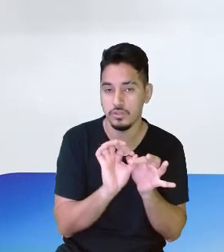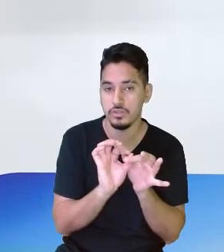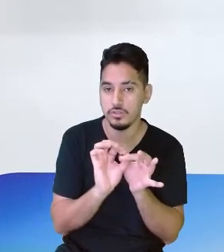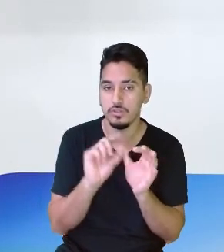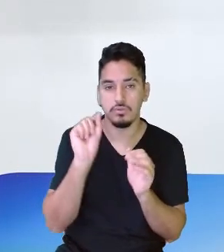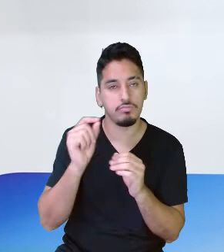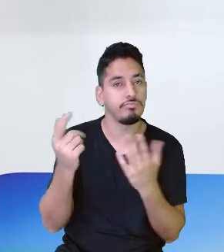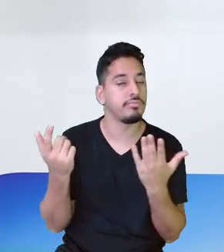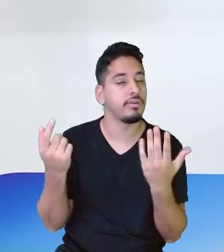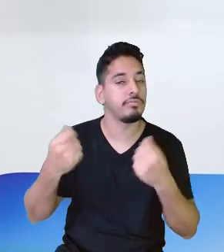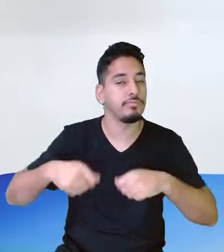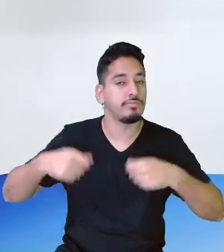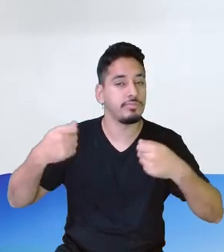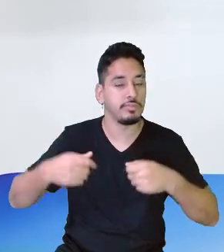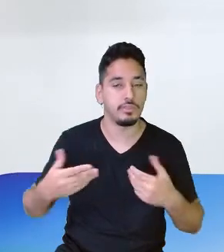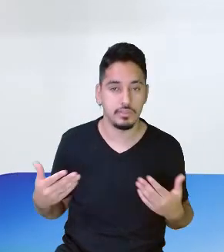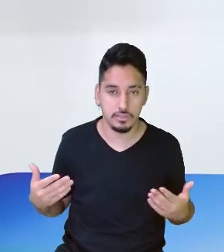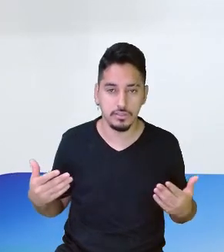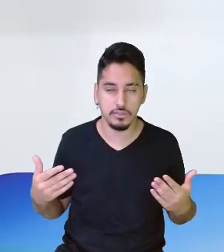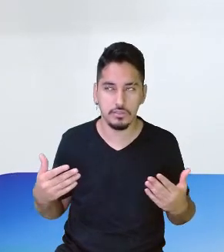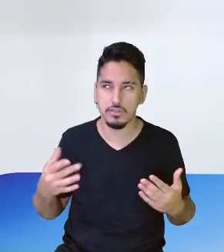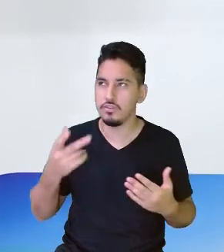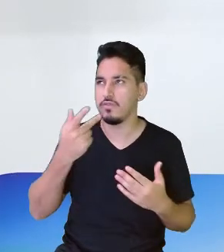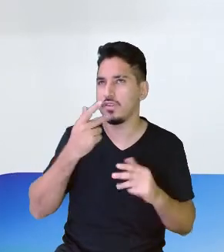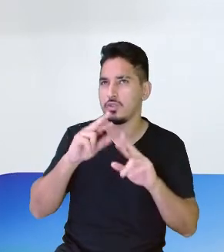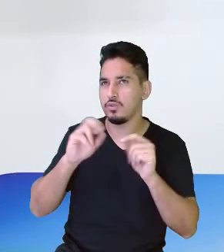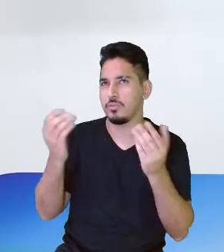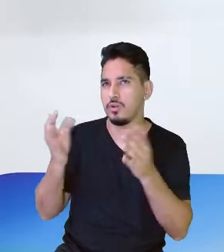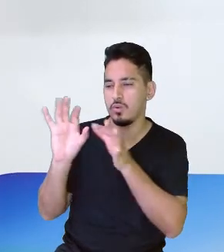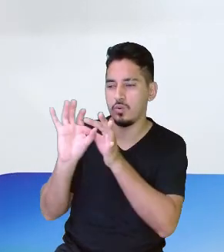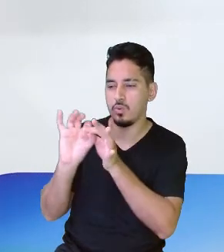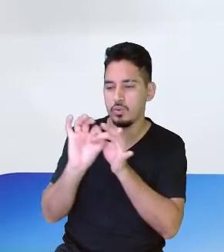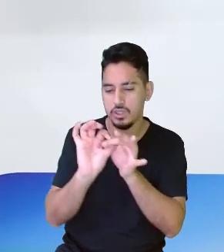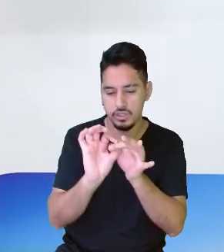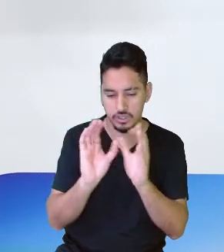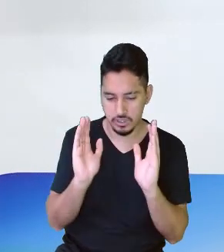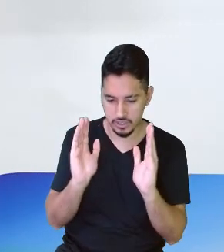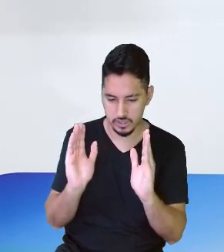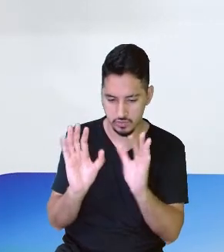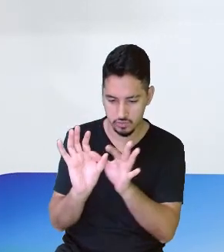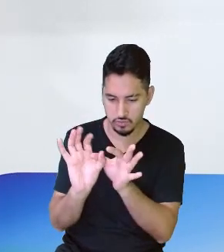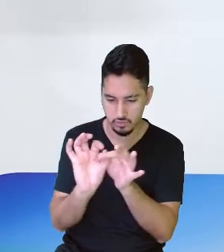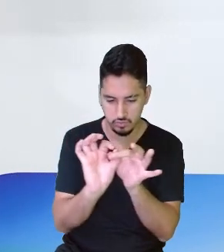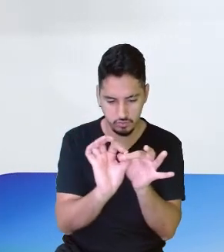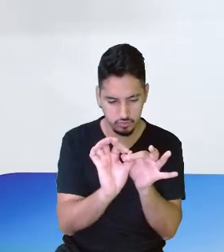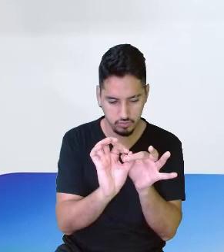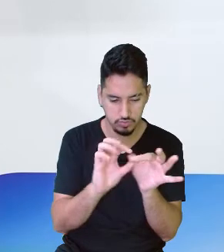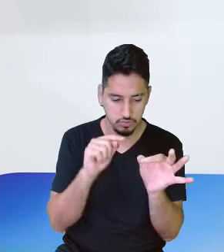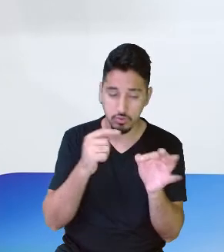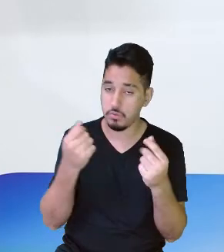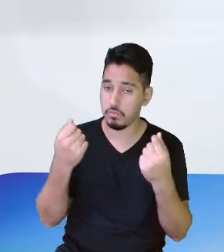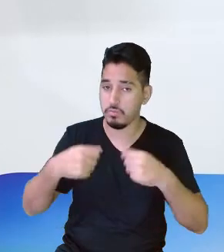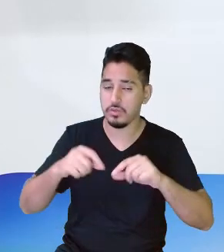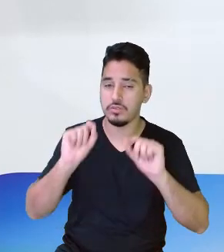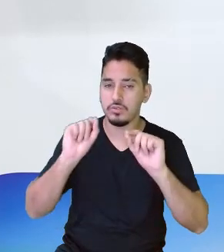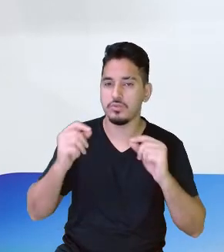é essencial. E aí, falando um pouquinho sobre o contexto em específico, a gente